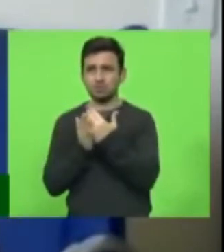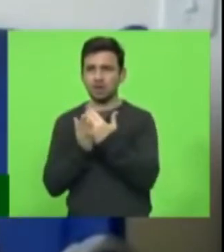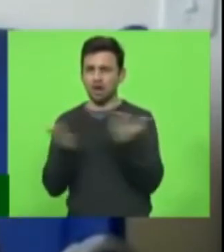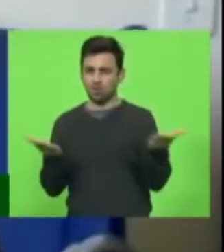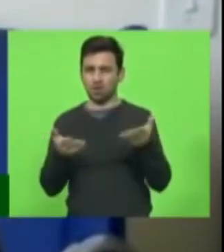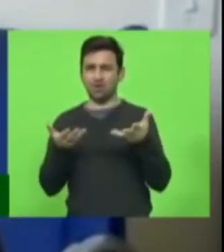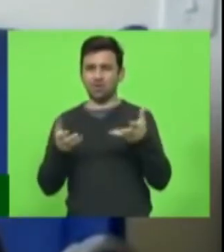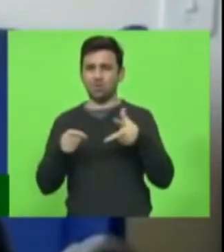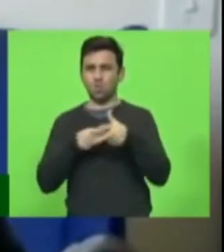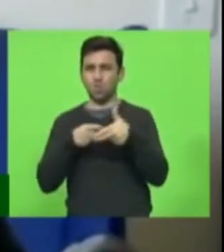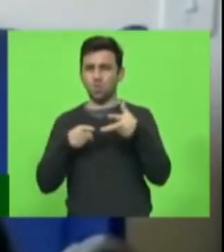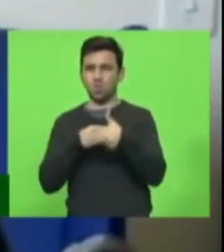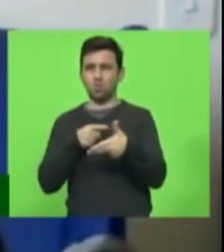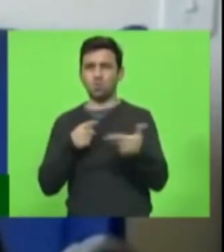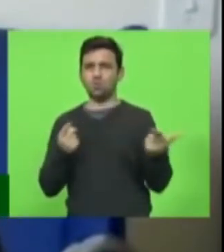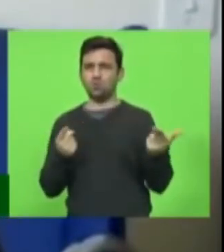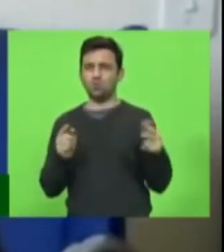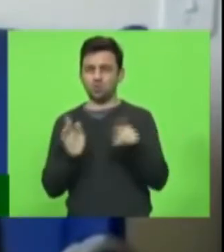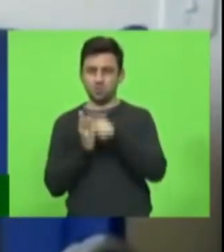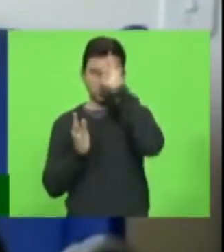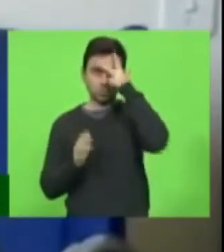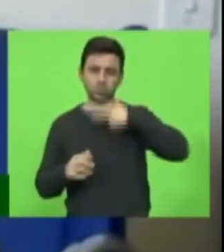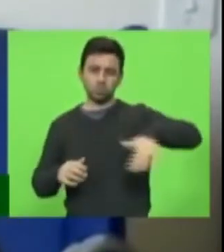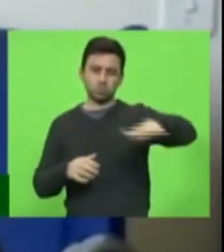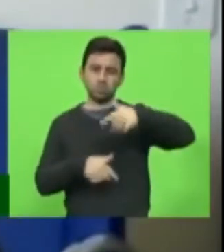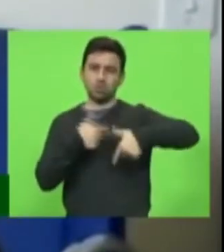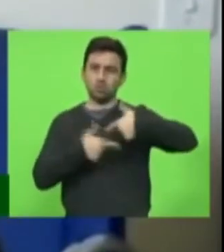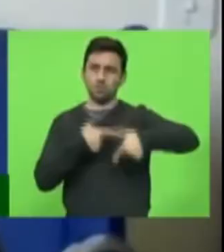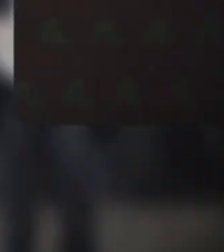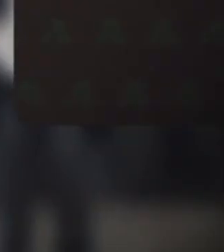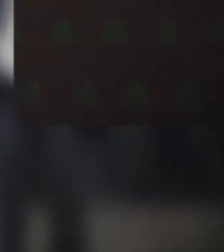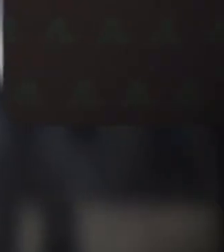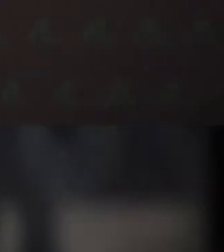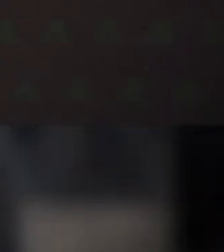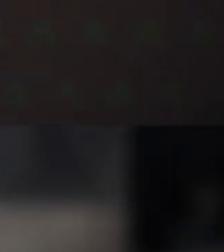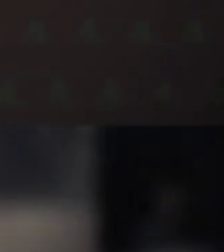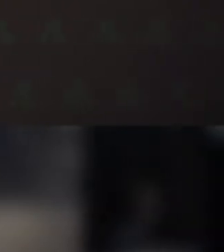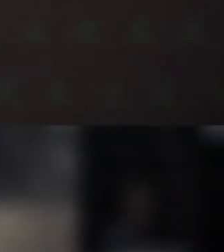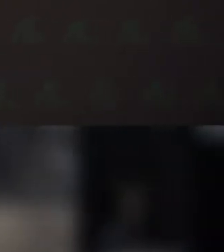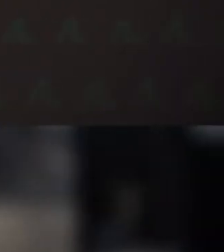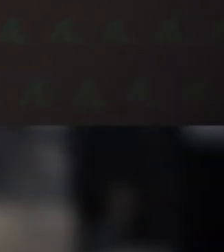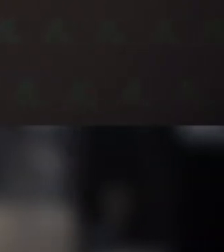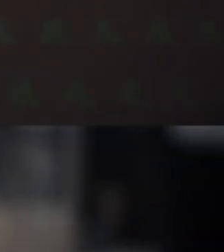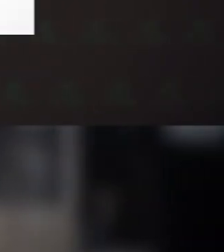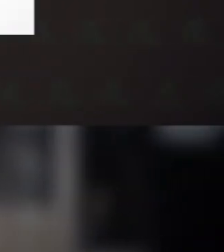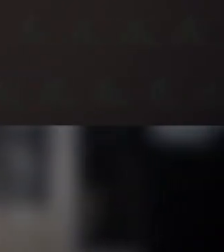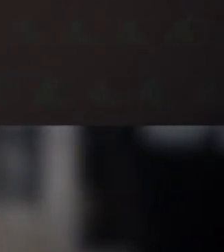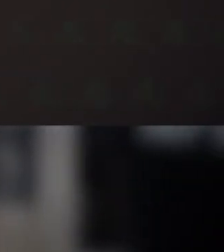cortar do trabalhador, que infelizmente foi despedido.